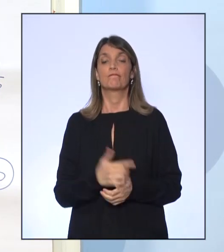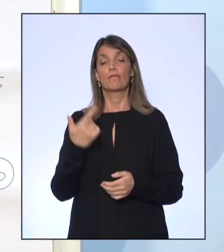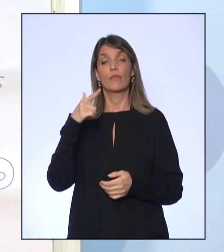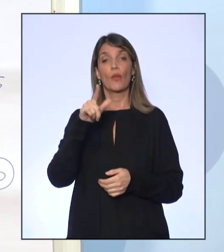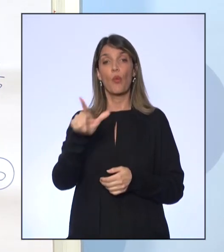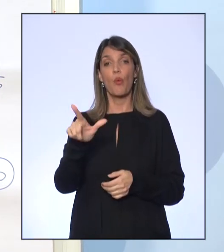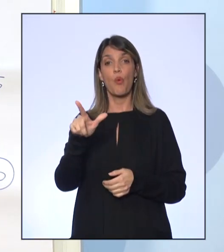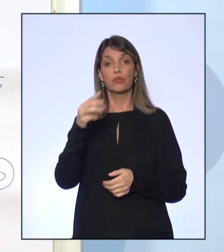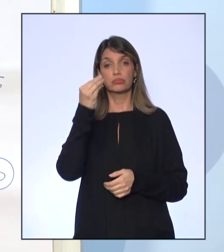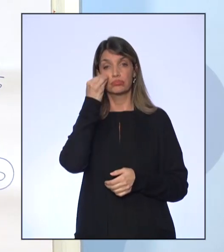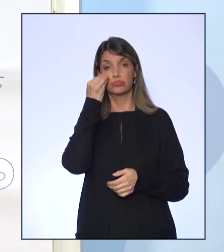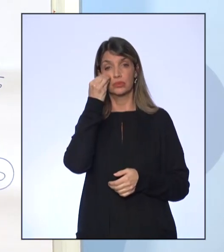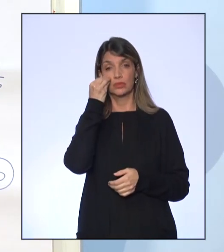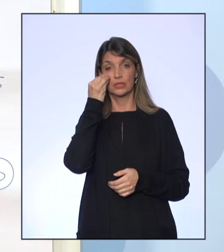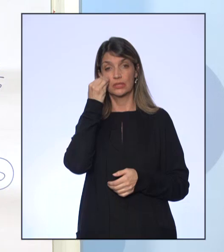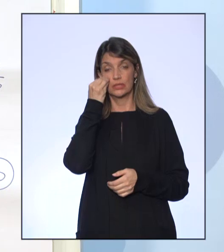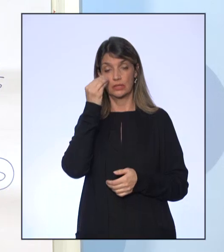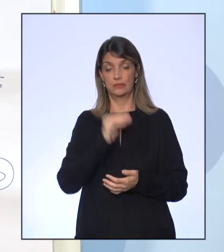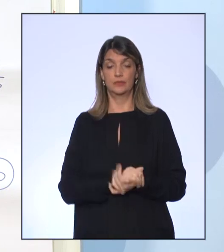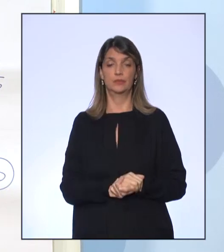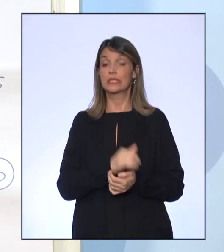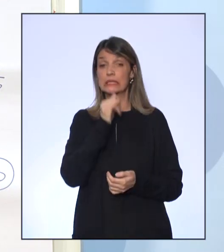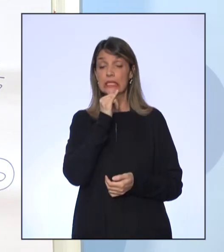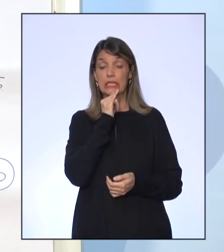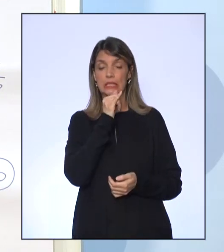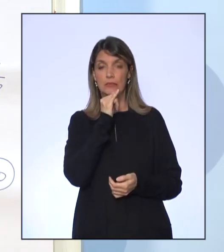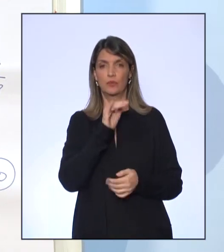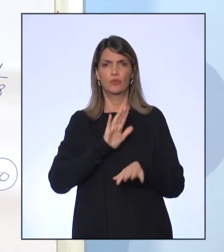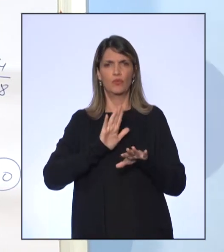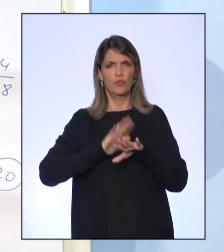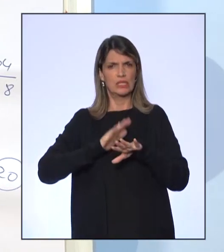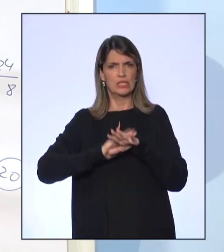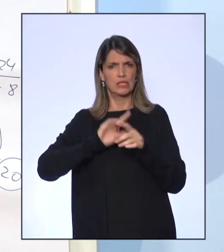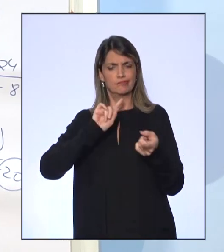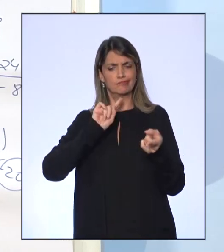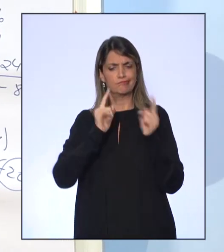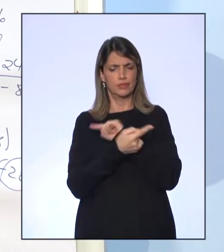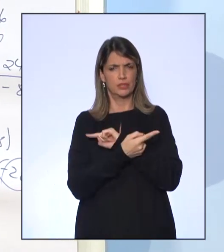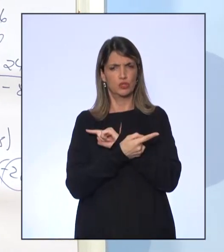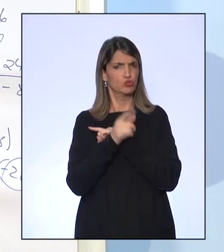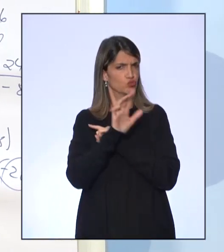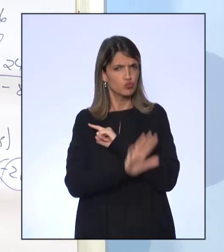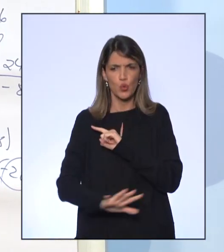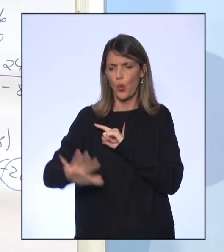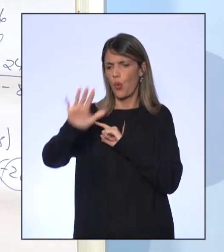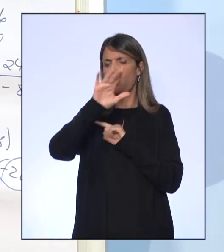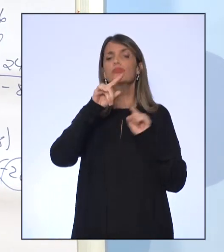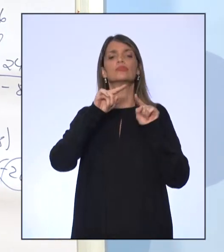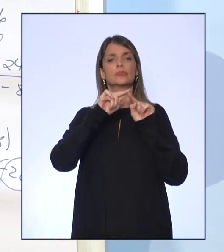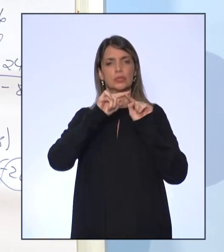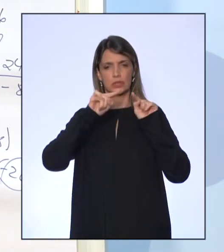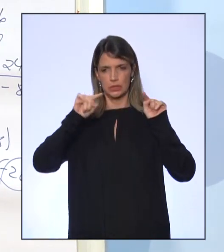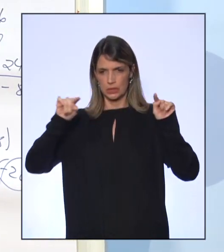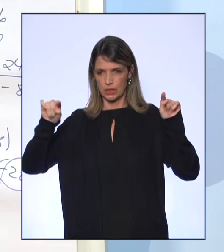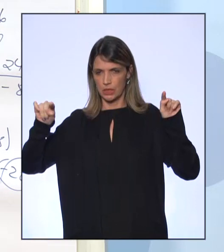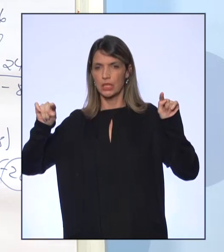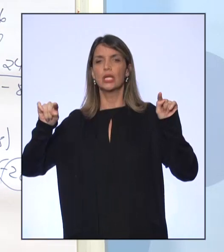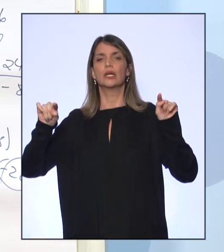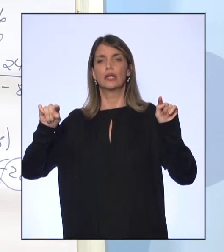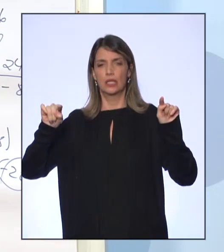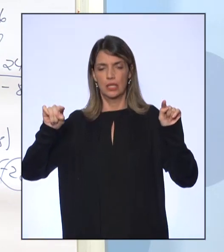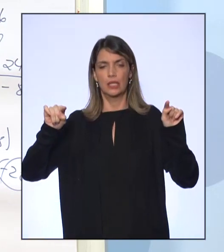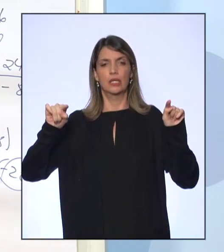para vocês, que está aí na tela, eu vou fazer o contrário. Eu vou falar que todos estão alinhados, todos os termos vão